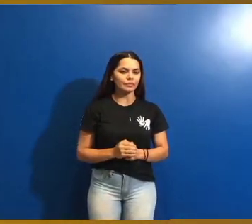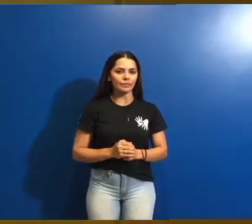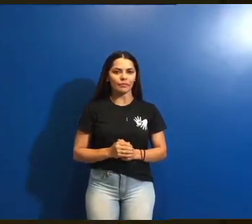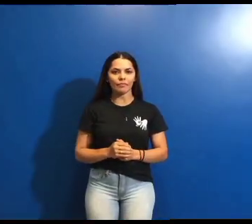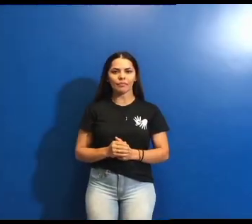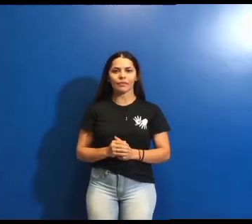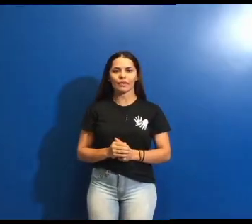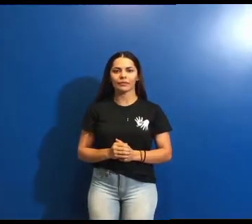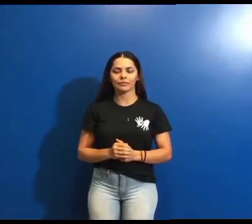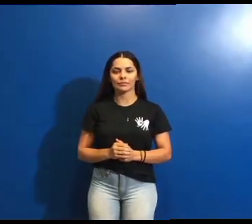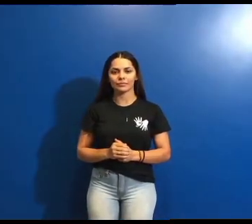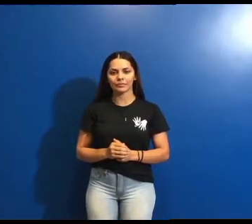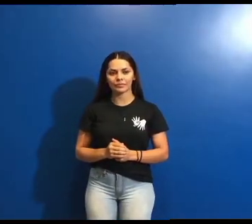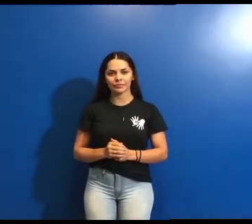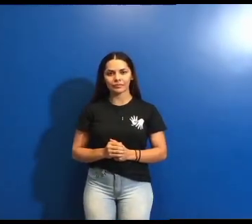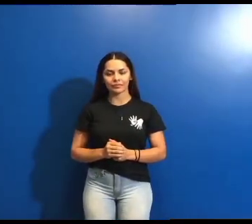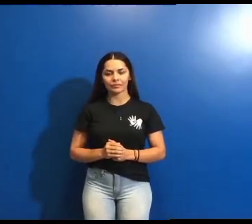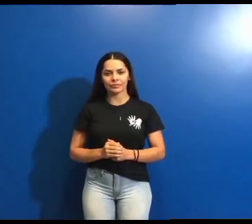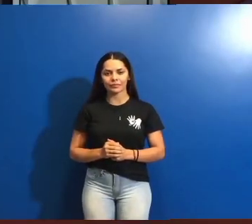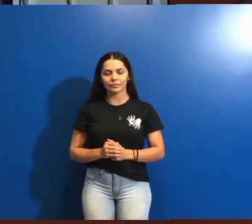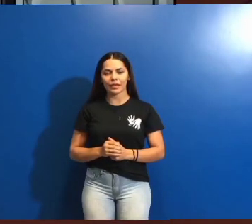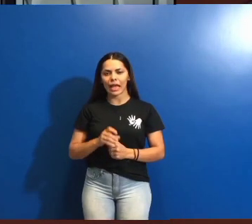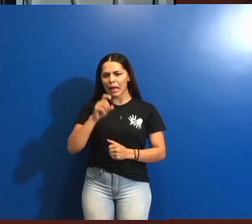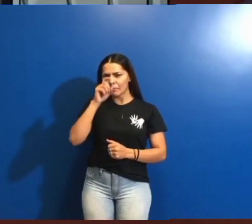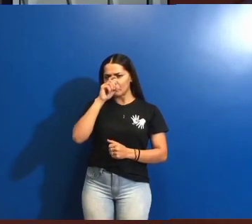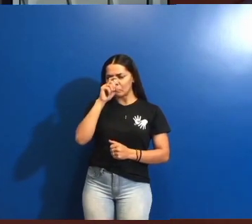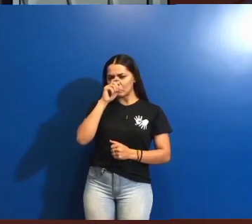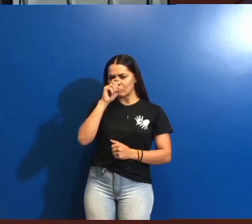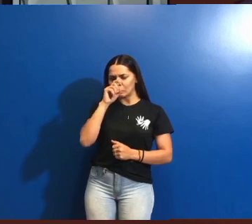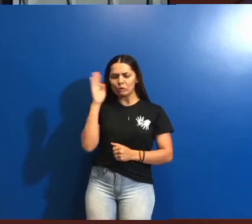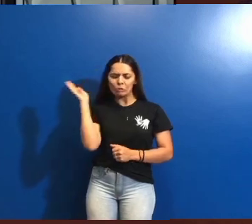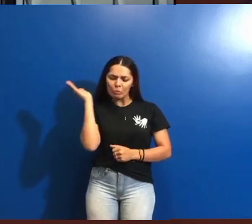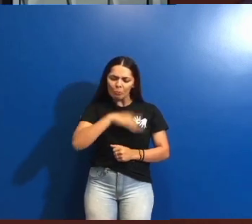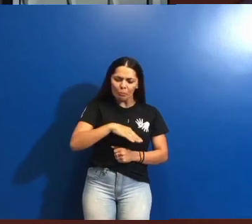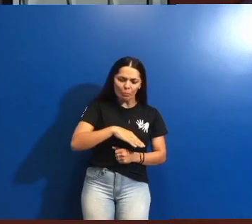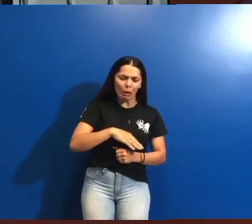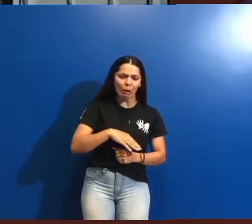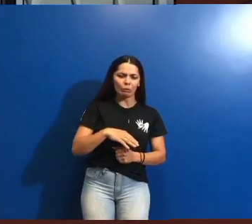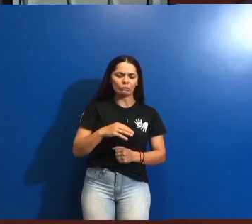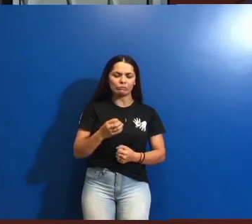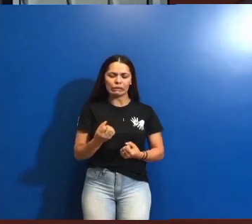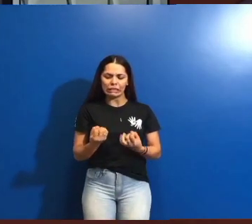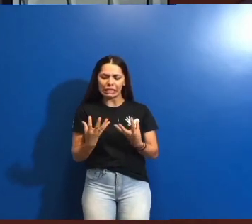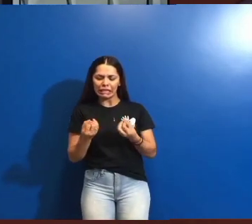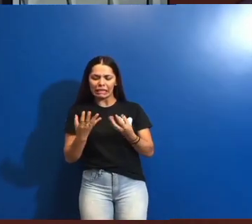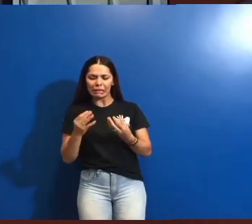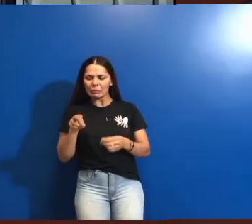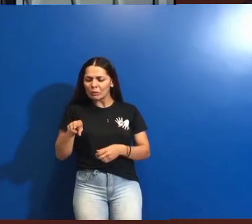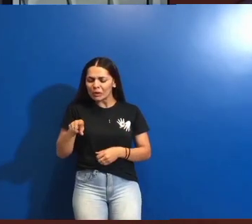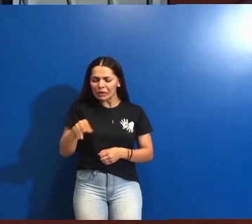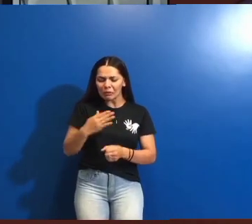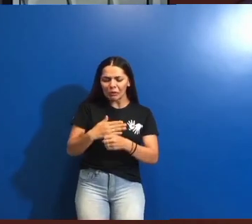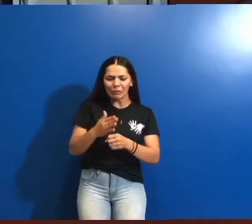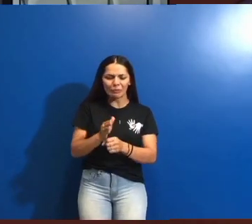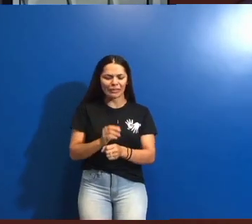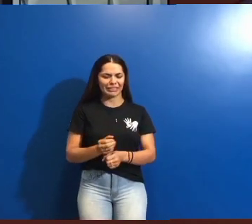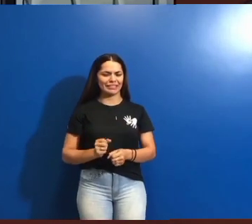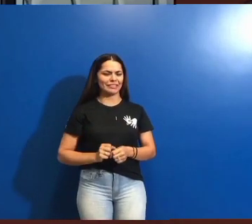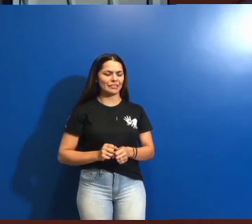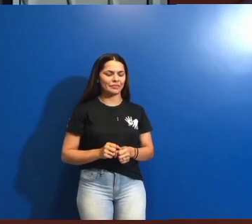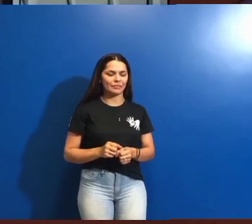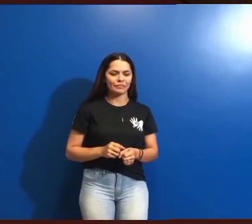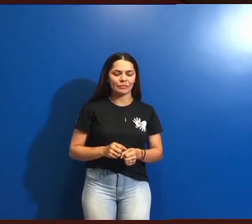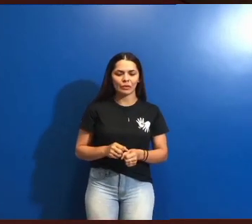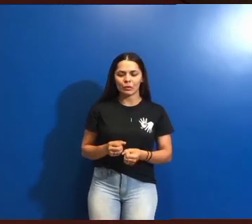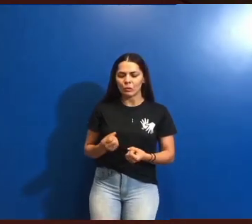eficiência e rapidez. A bruxa malvada se queimou como uma batata